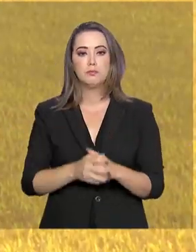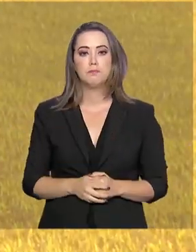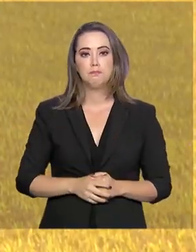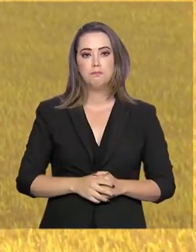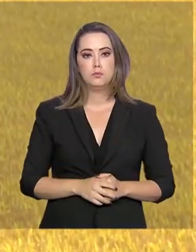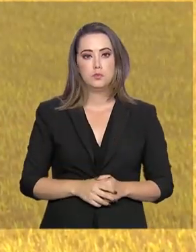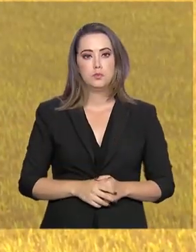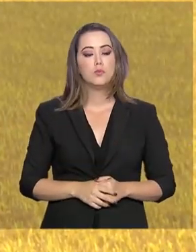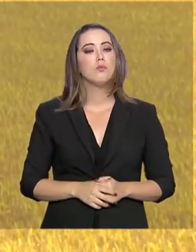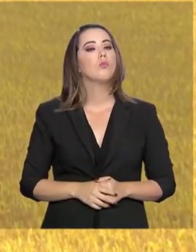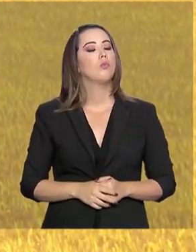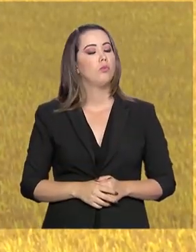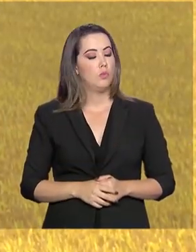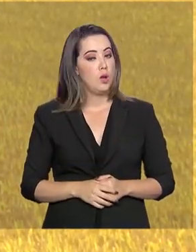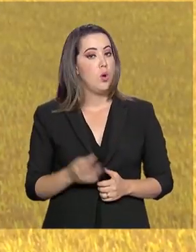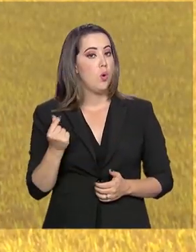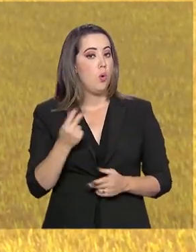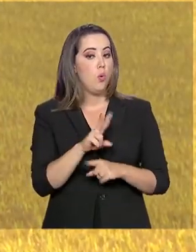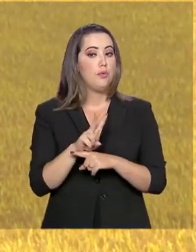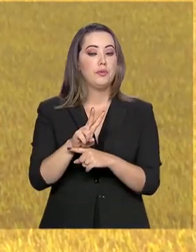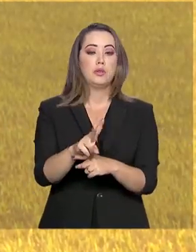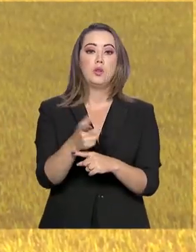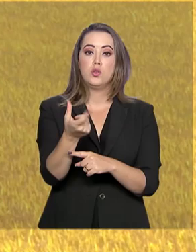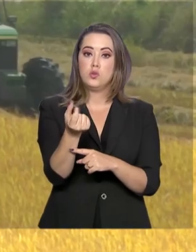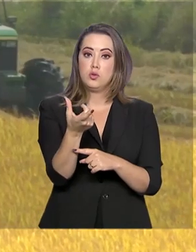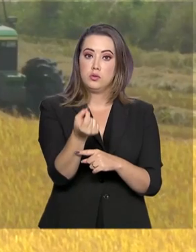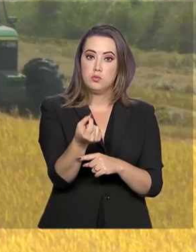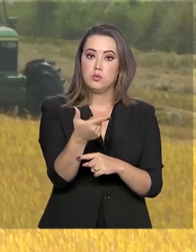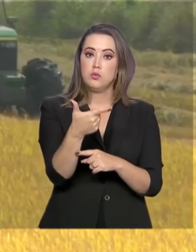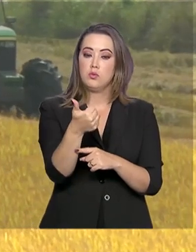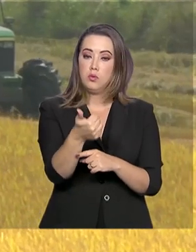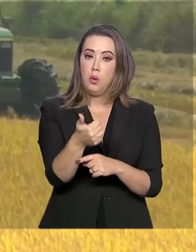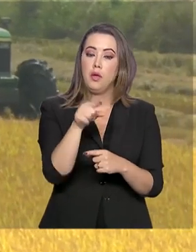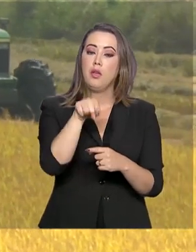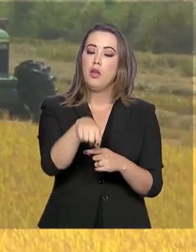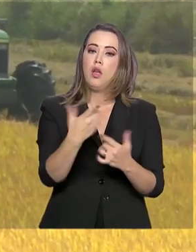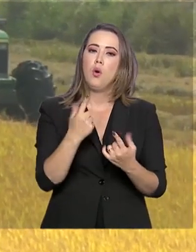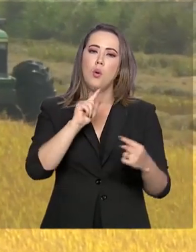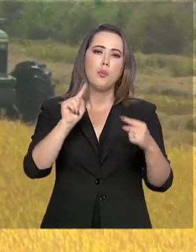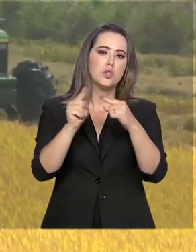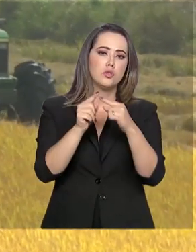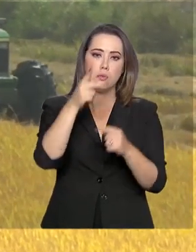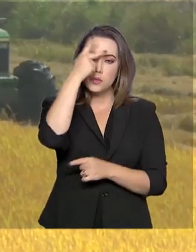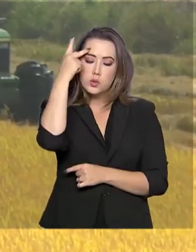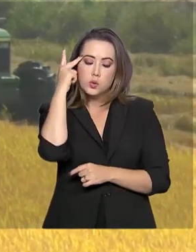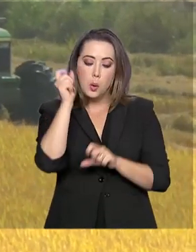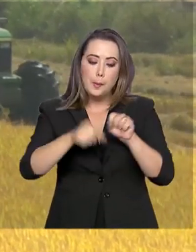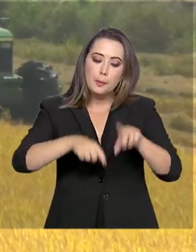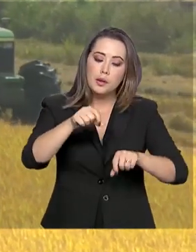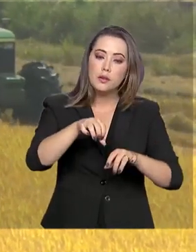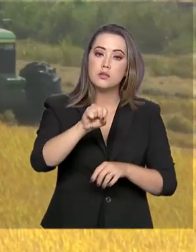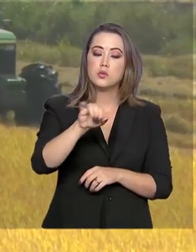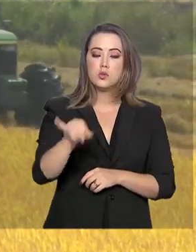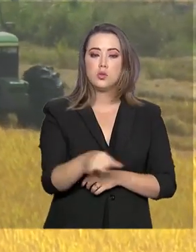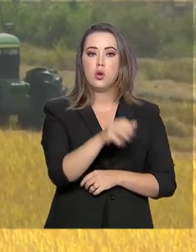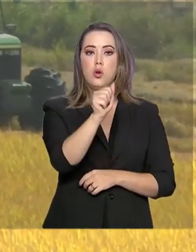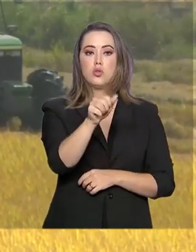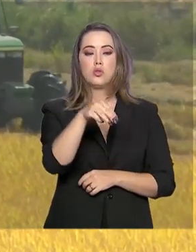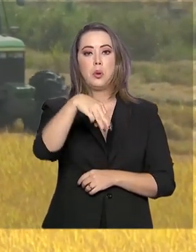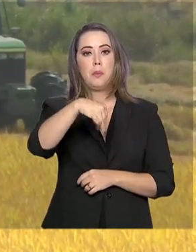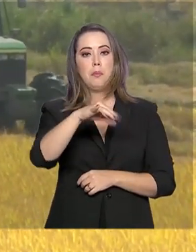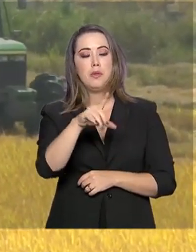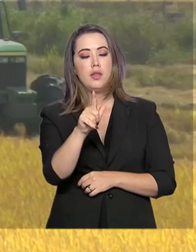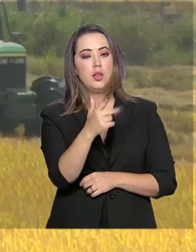linha de pré-custeio da safra 2020-2021 é destinada a quem planta soja, milho, algodão, café,